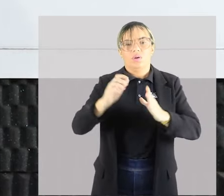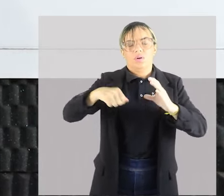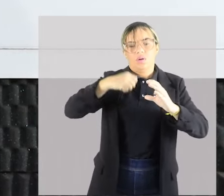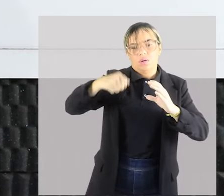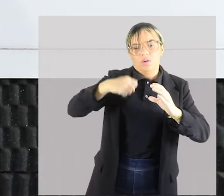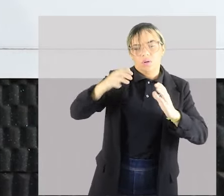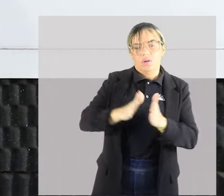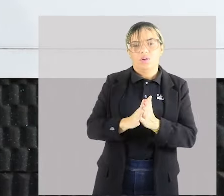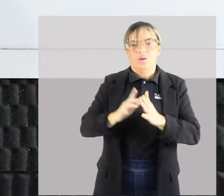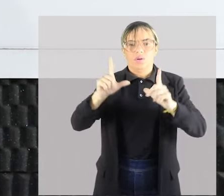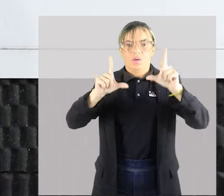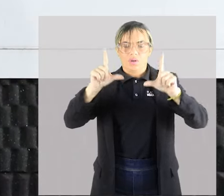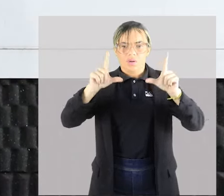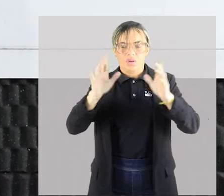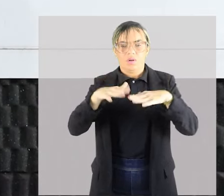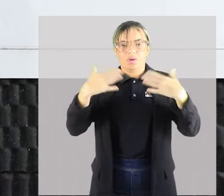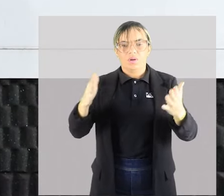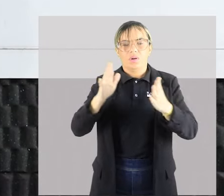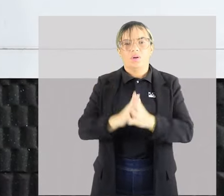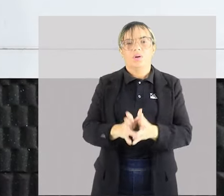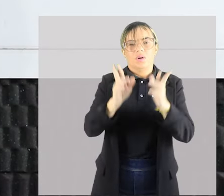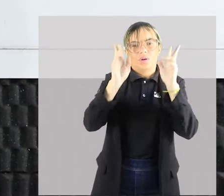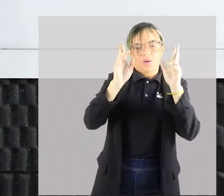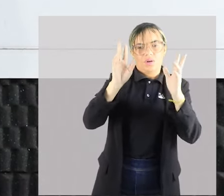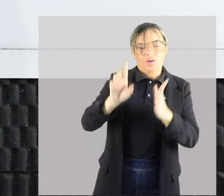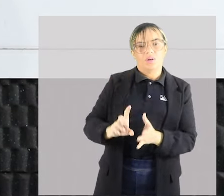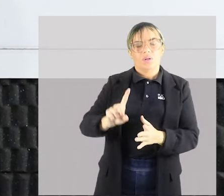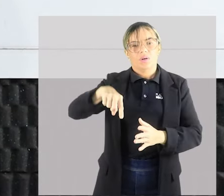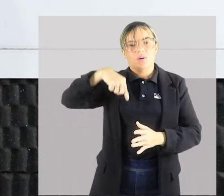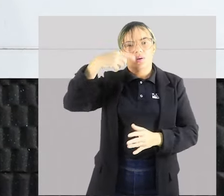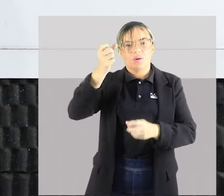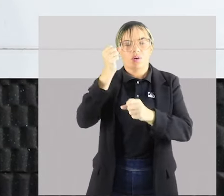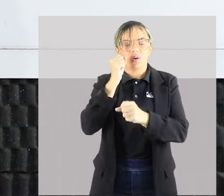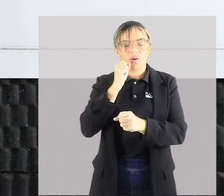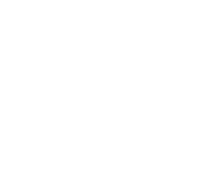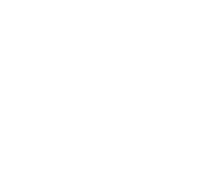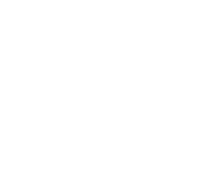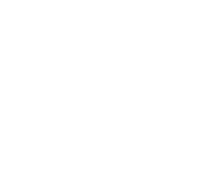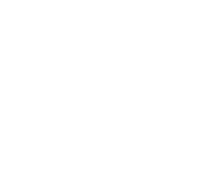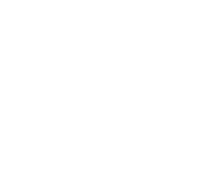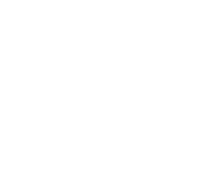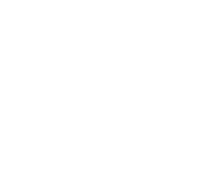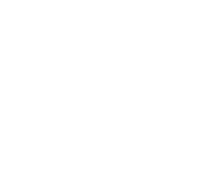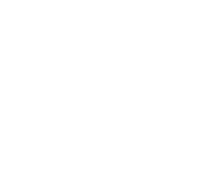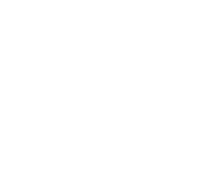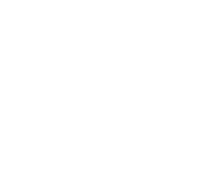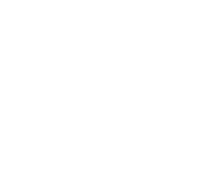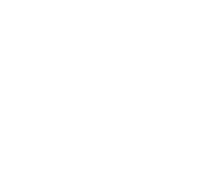Toda vez que você assistir tá eu te espero aqui numa próxima aula então tchau ciao